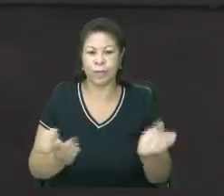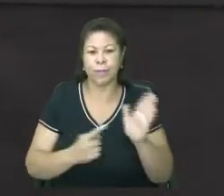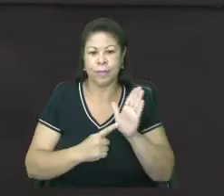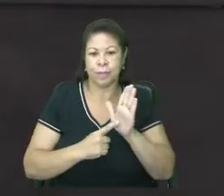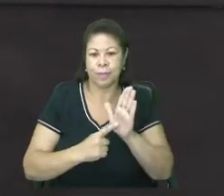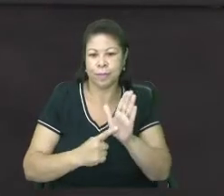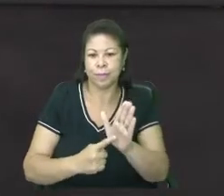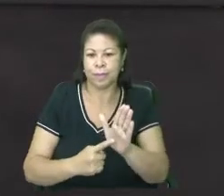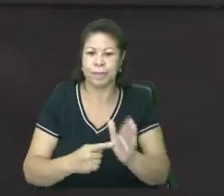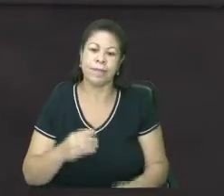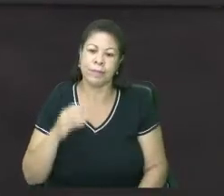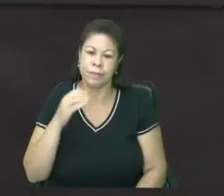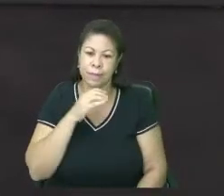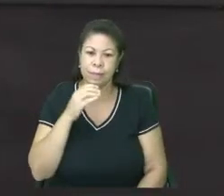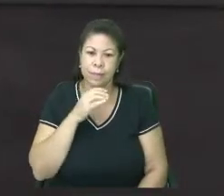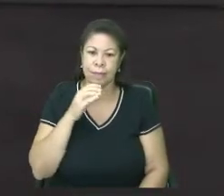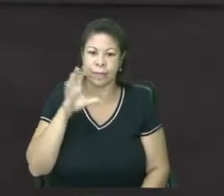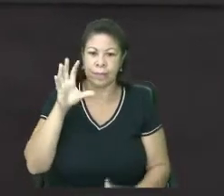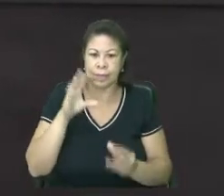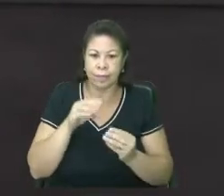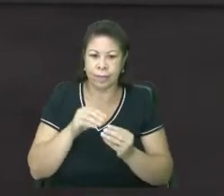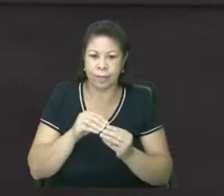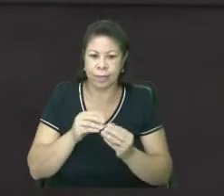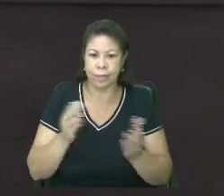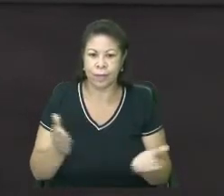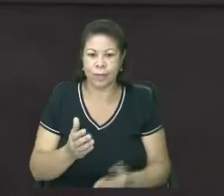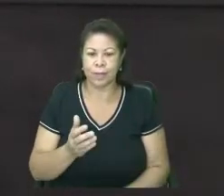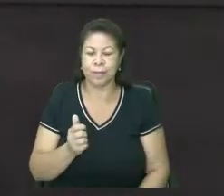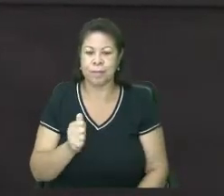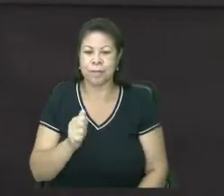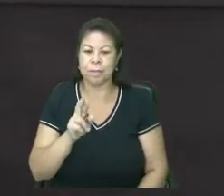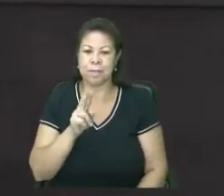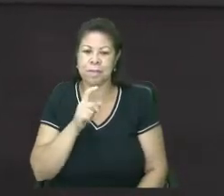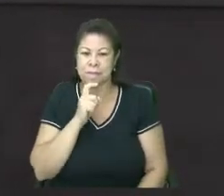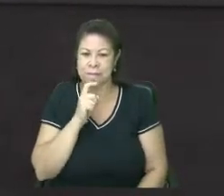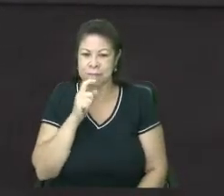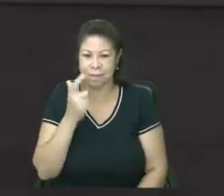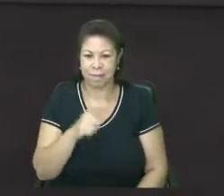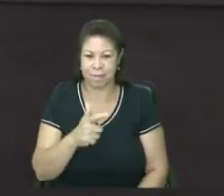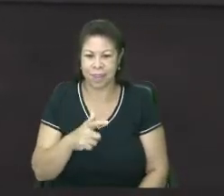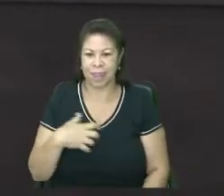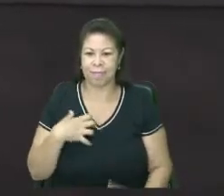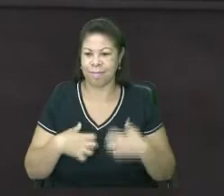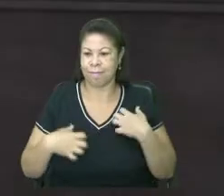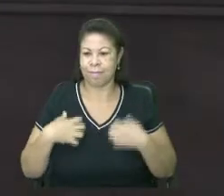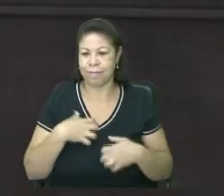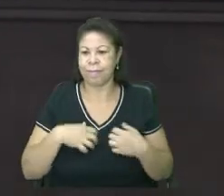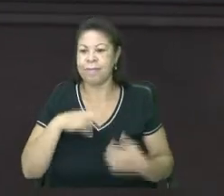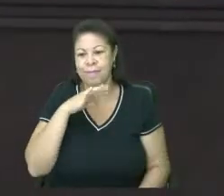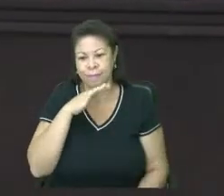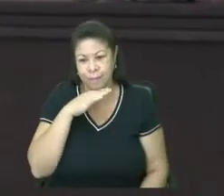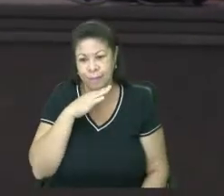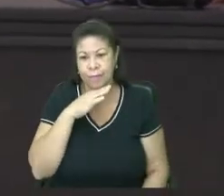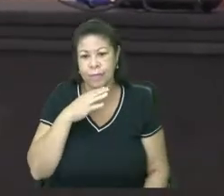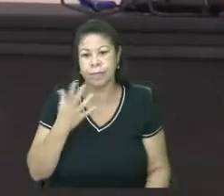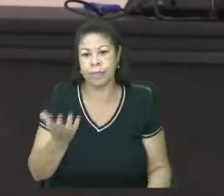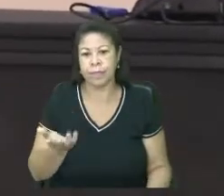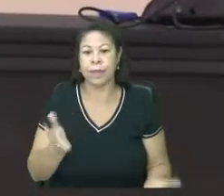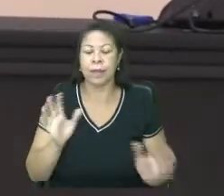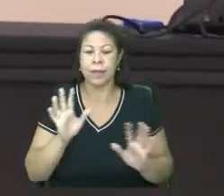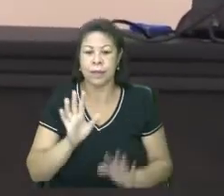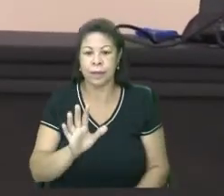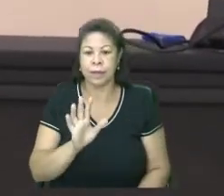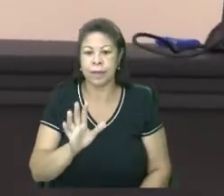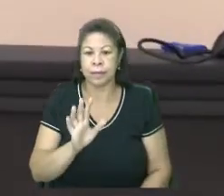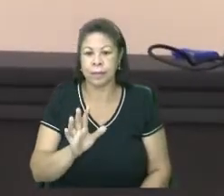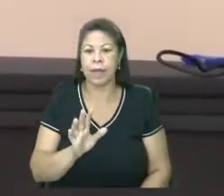estamos, inclusive, sem ar, né? O que gera mais um desconforto nesse momento, mas a Cidinha vai